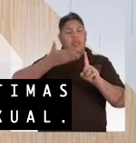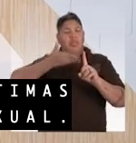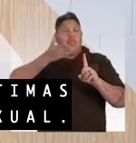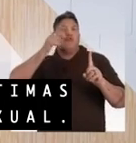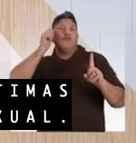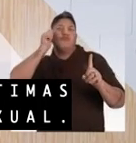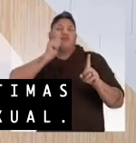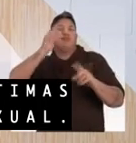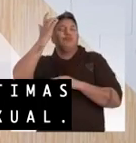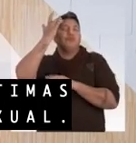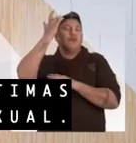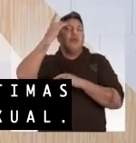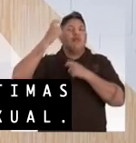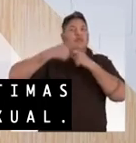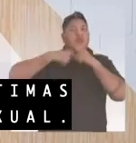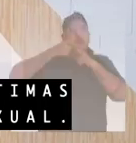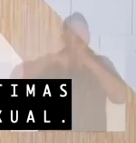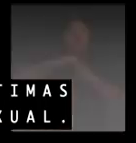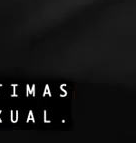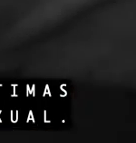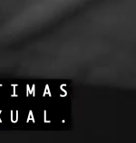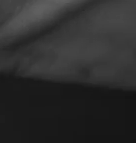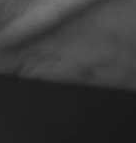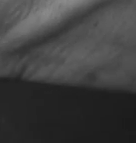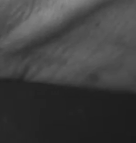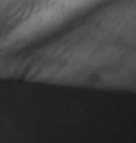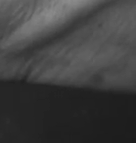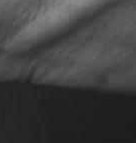foram vítimas de assédio moral e sexual.